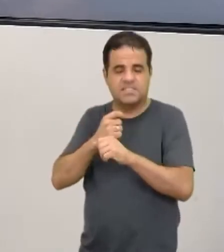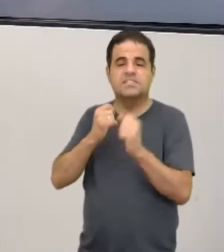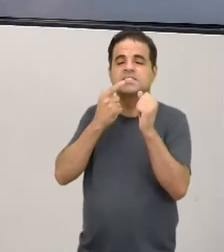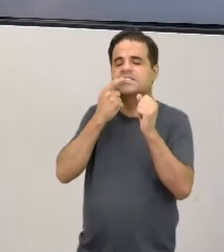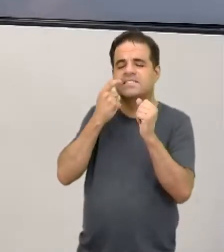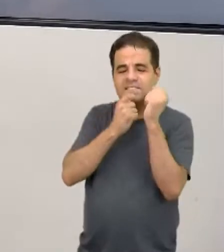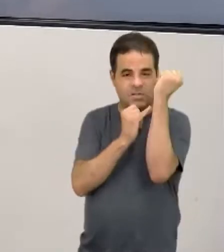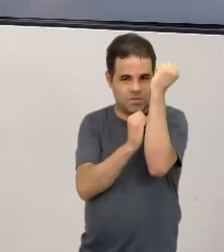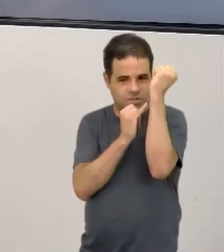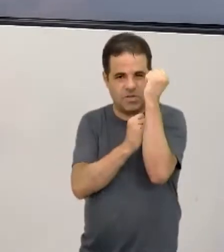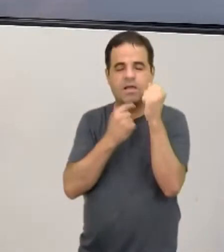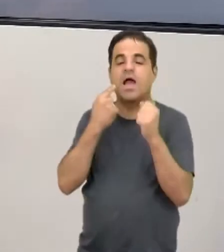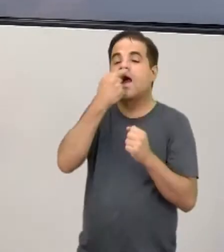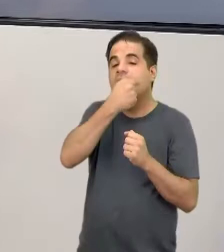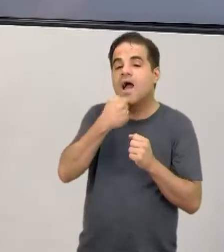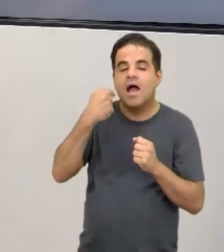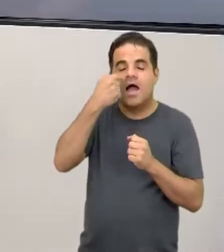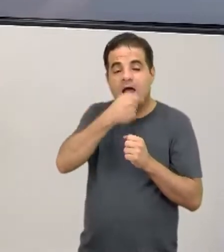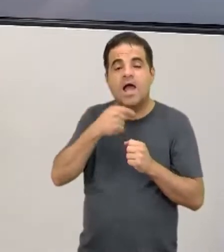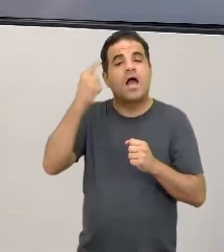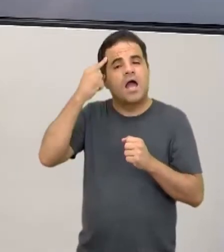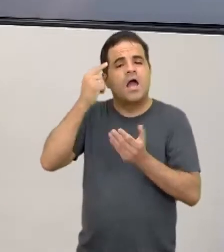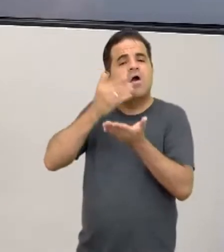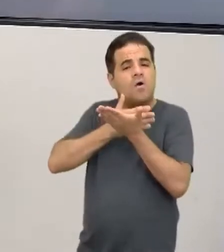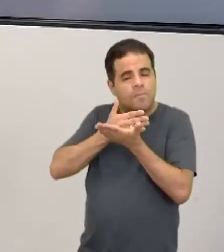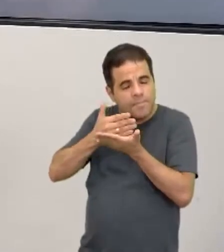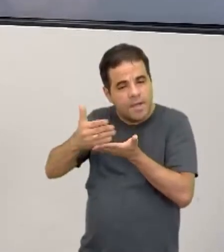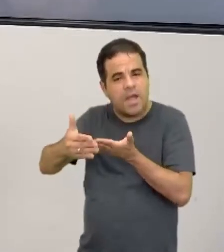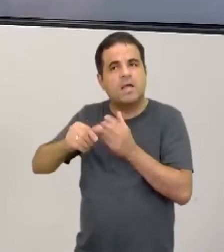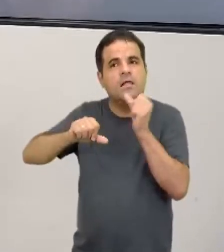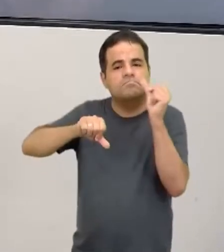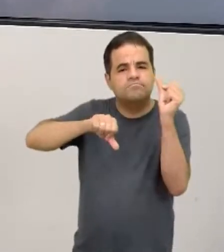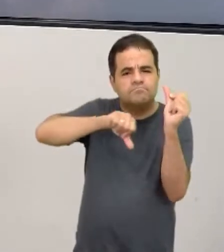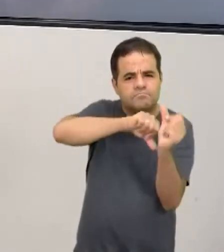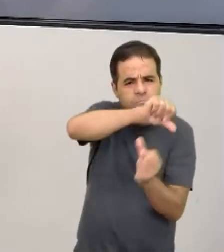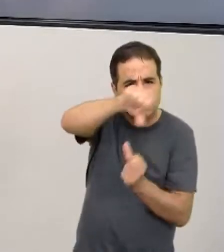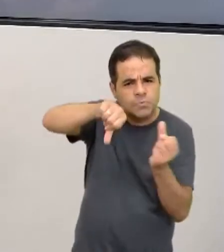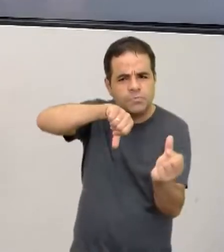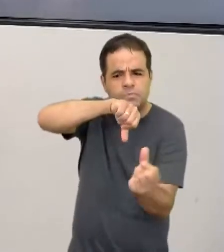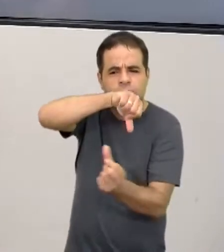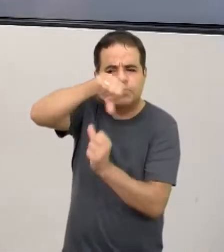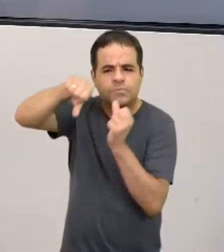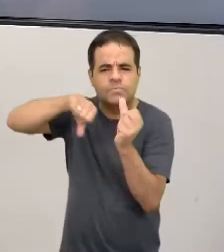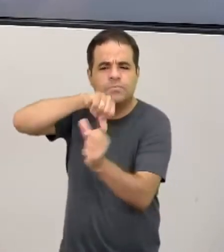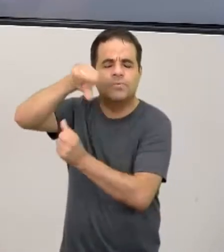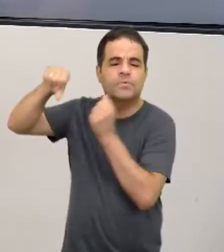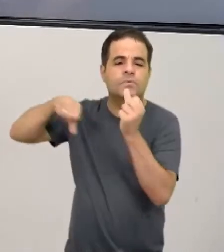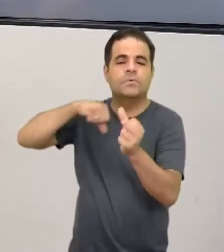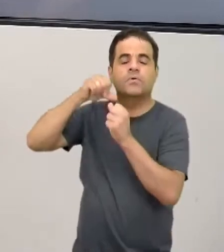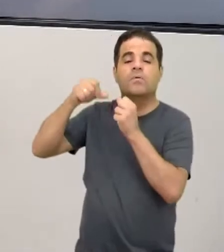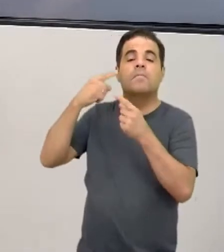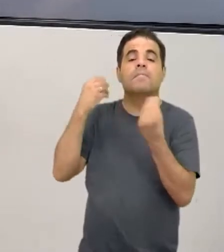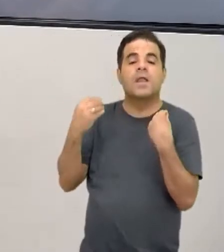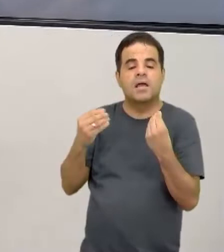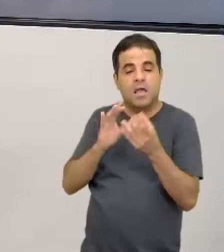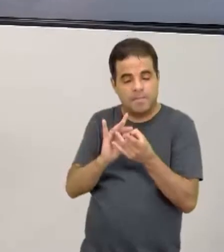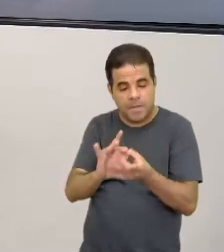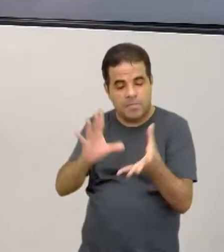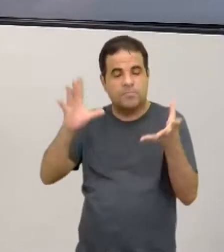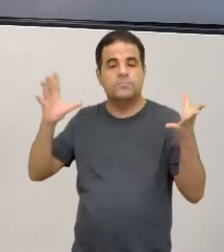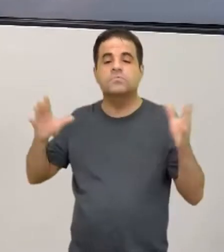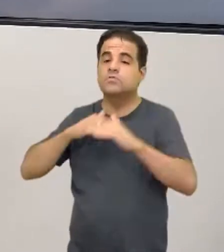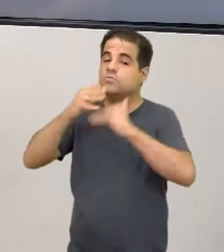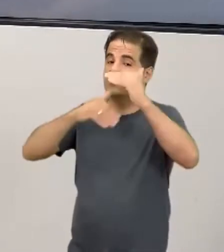fica na região bucal, ela começa também a sofrer uma série de transformações justamente para permitir